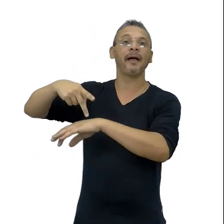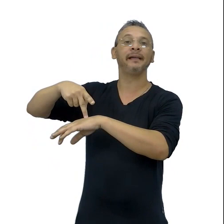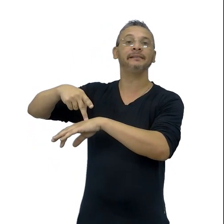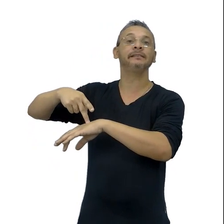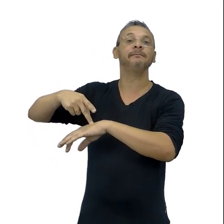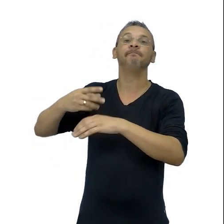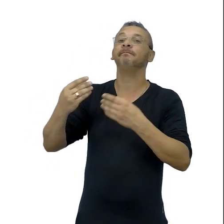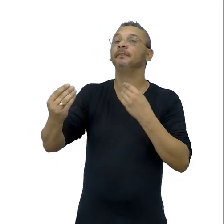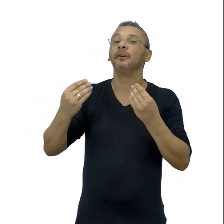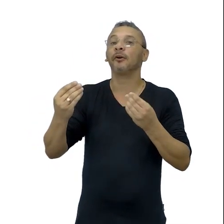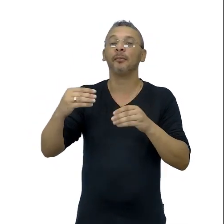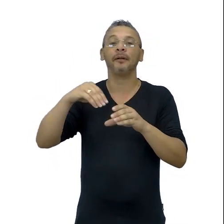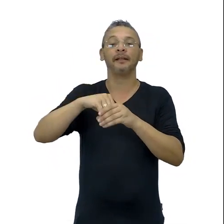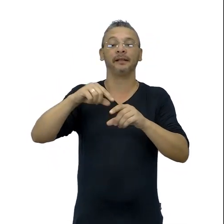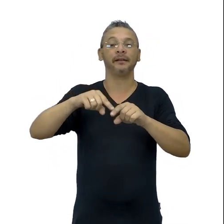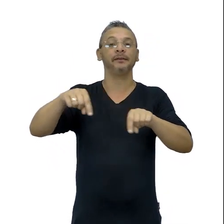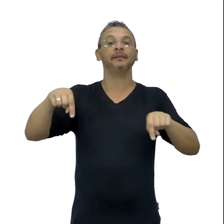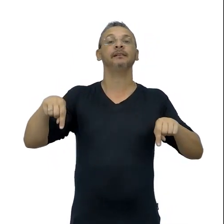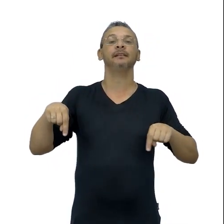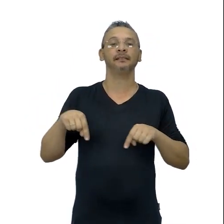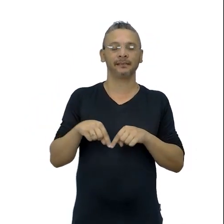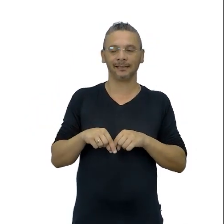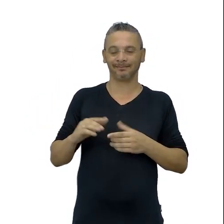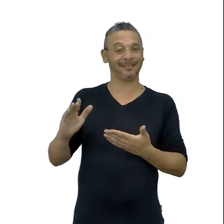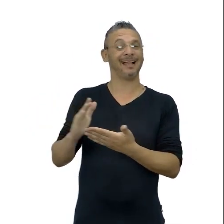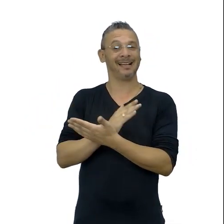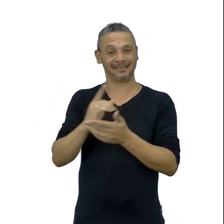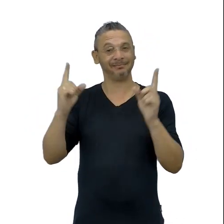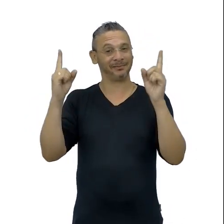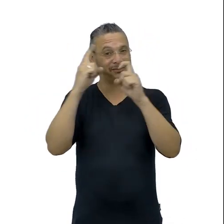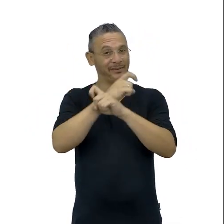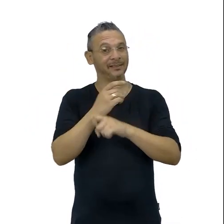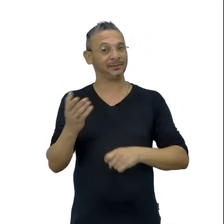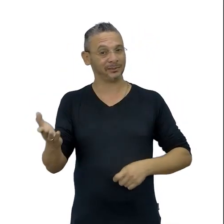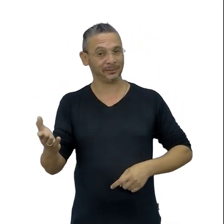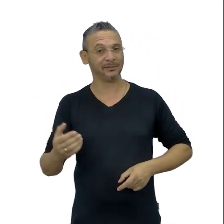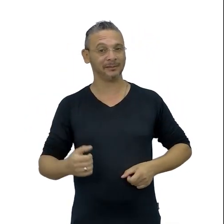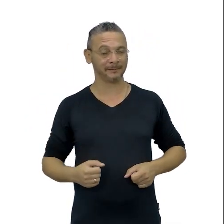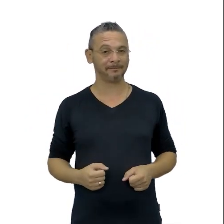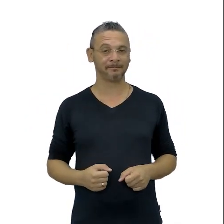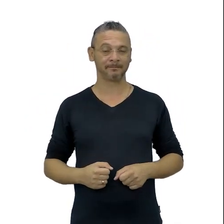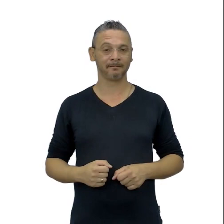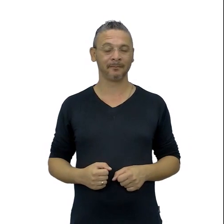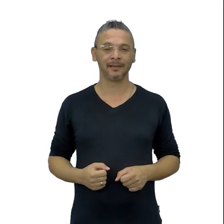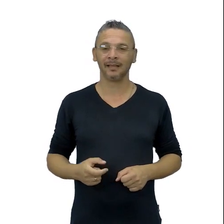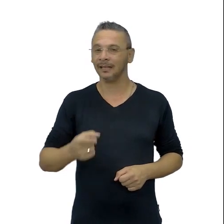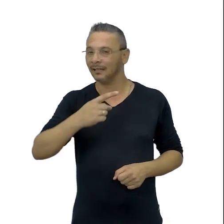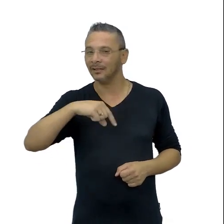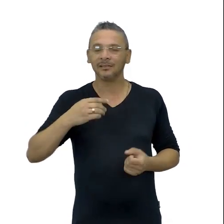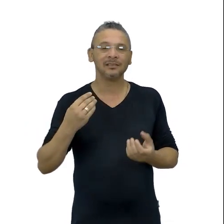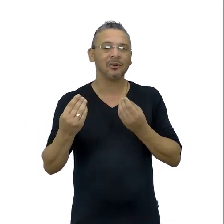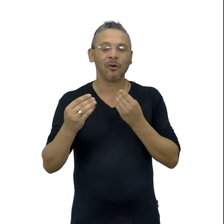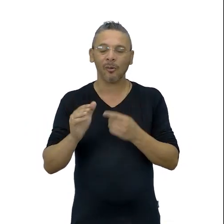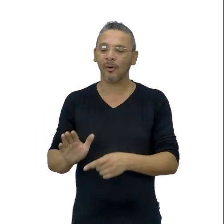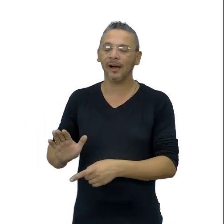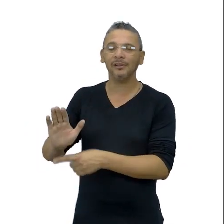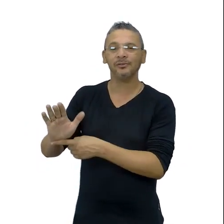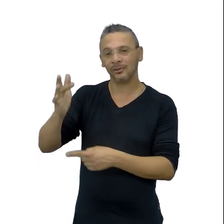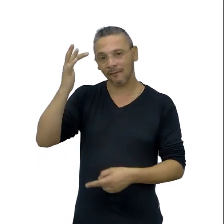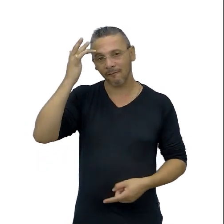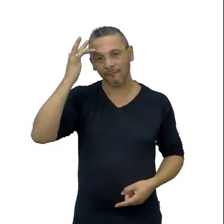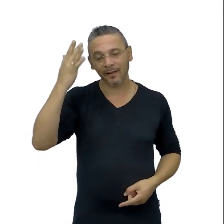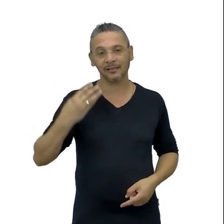aula, né, porque eles terão certas dificuldades próprias. Como podemos facilitar